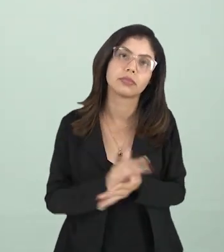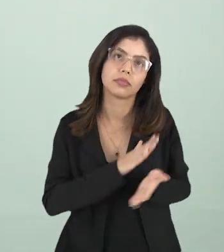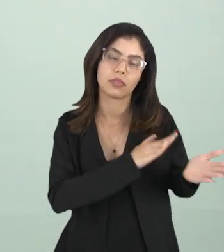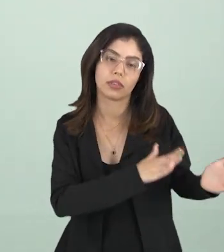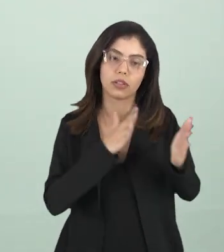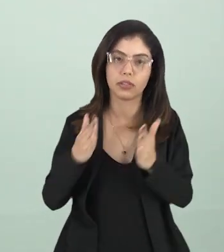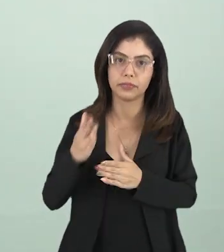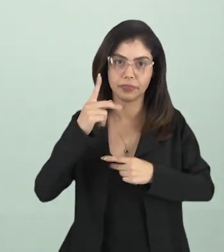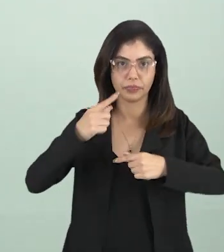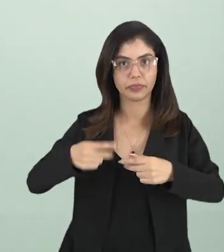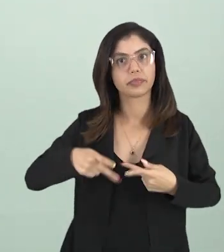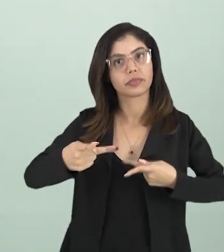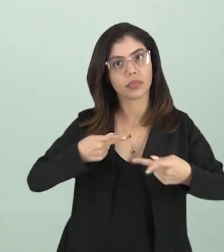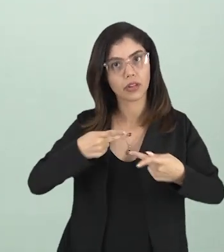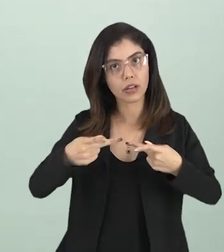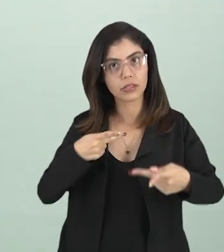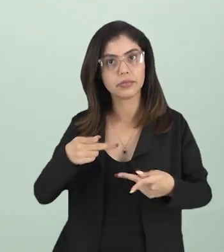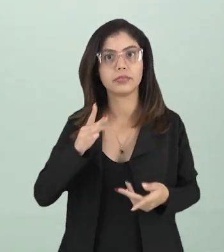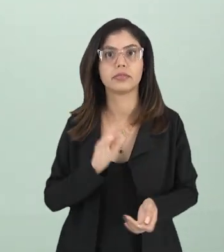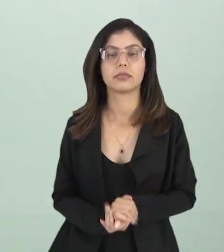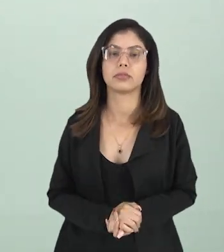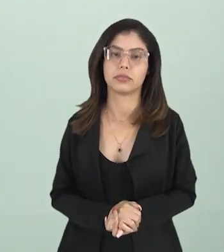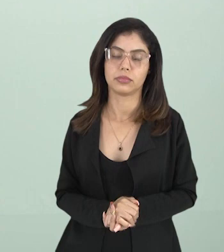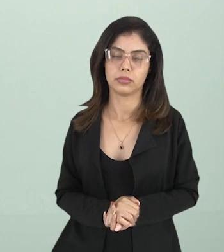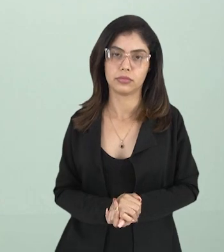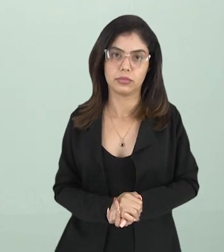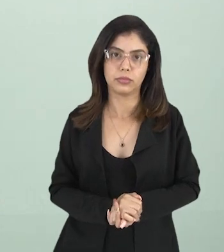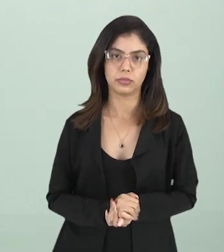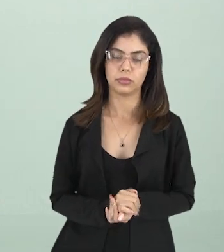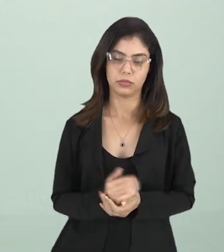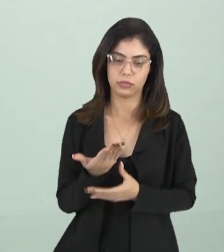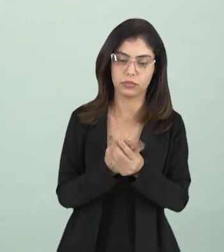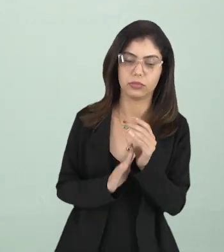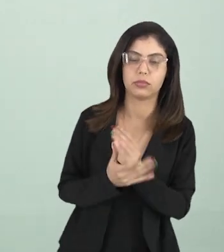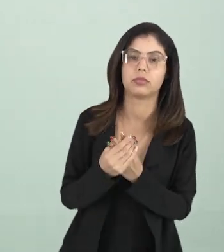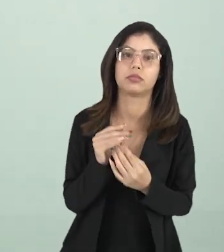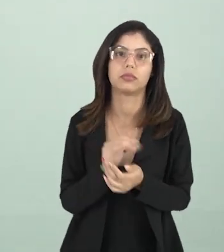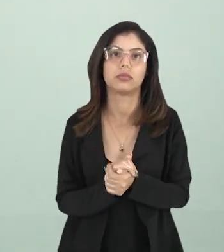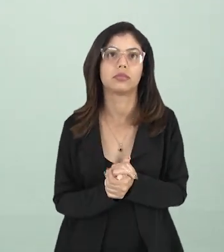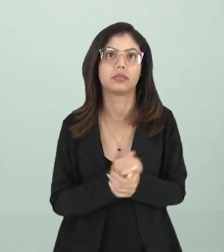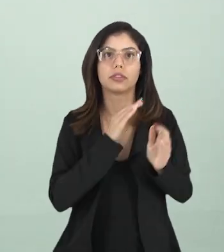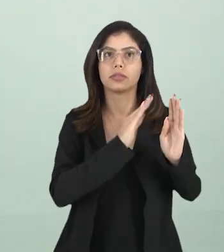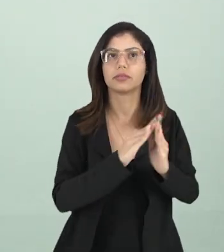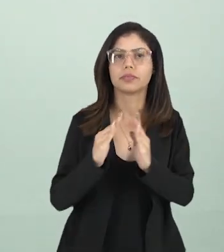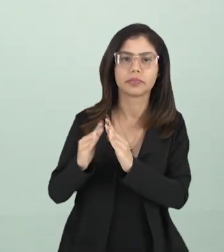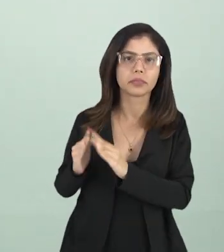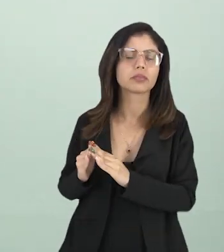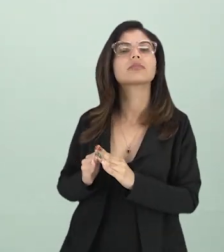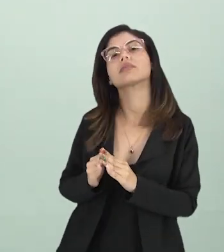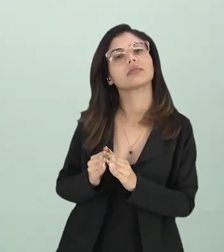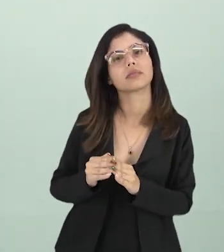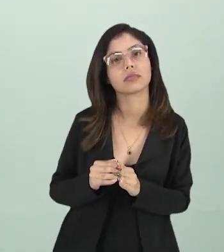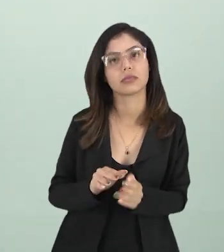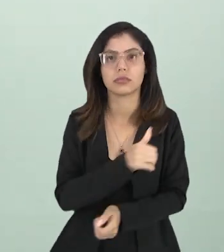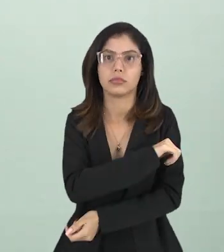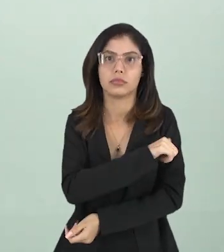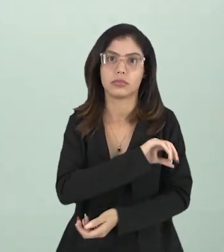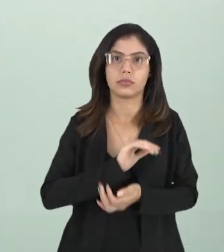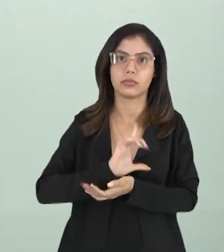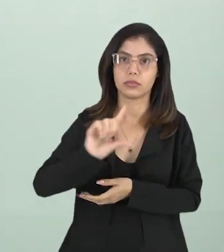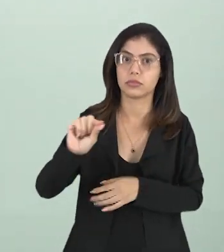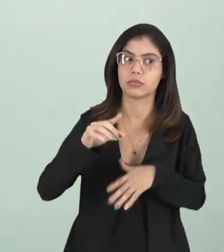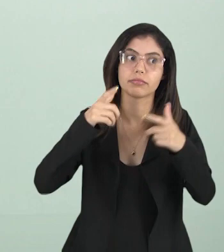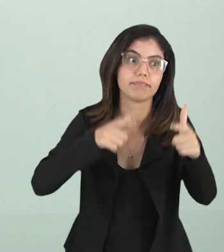de projetos de higienização, de casarões antigos no Rio de Janeiro, a galera se viu para onde a gente